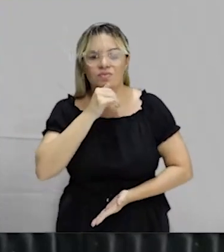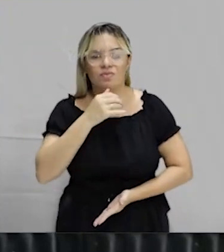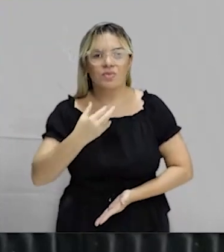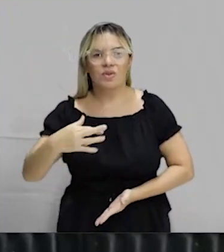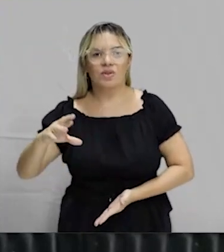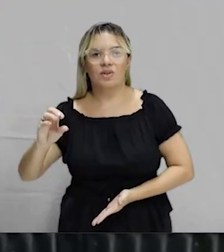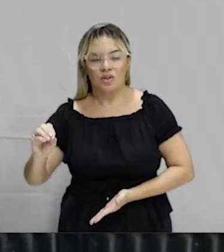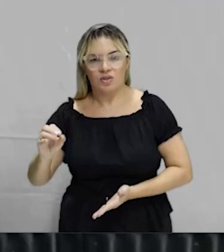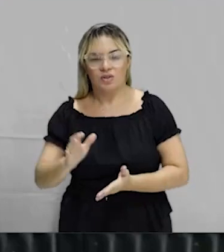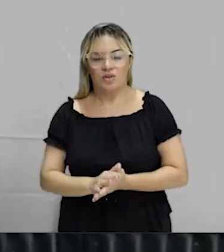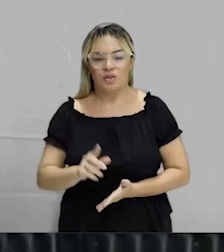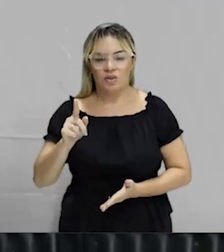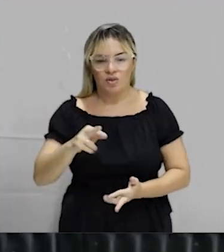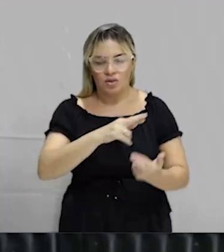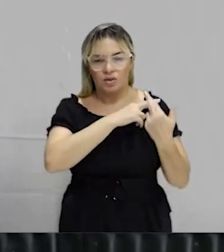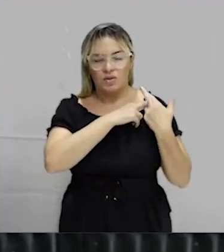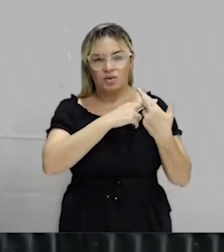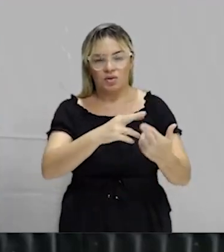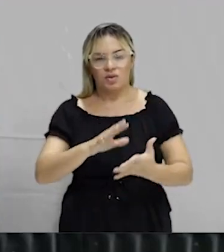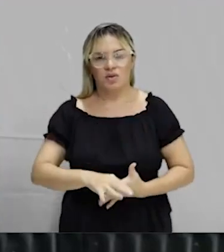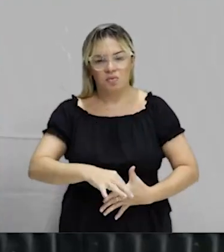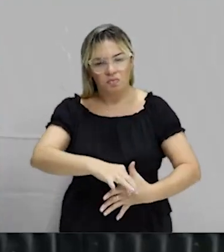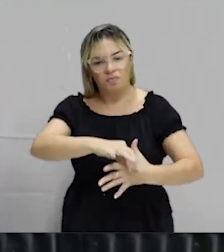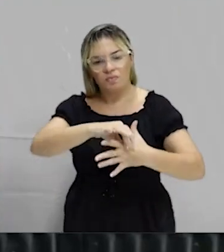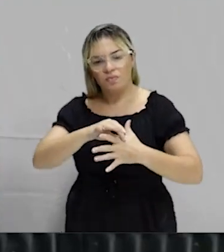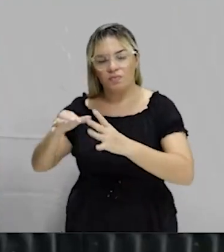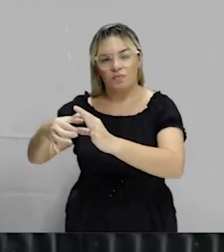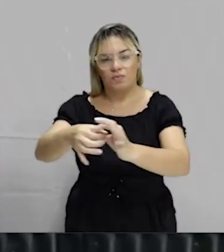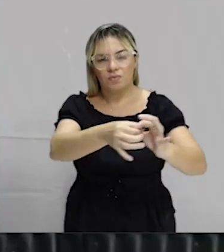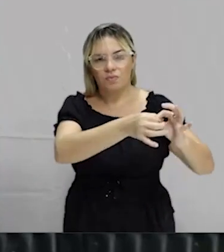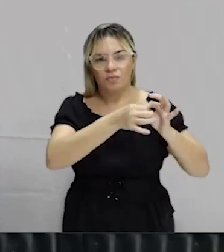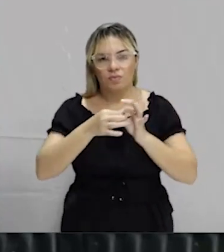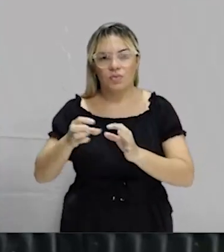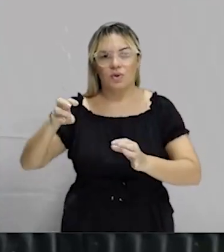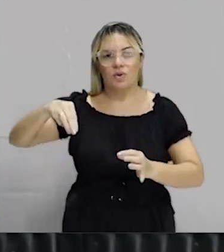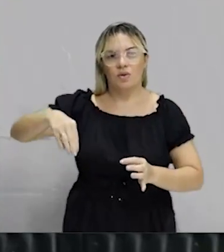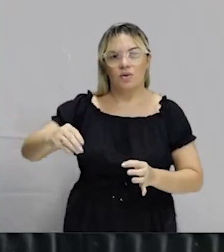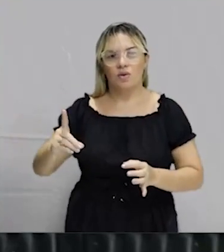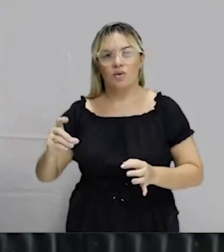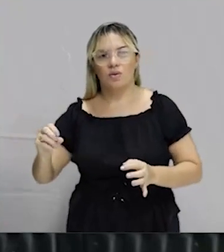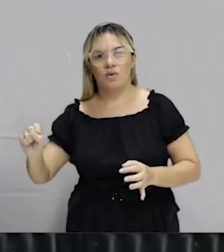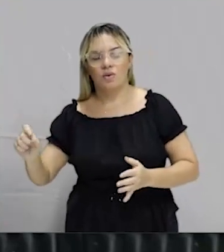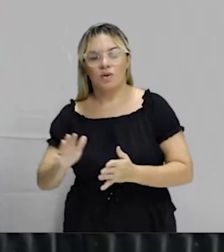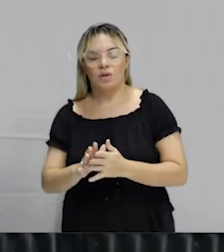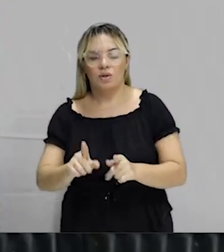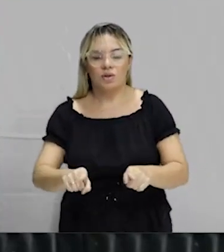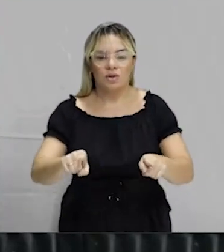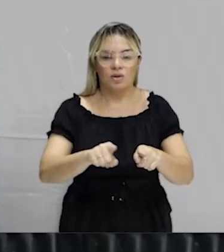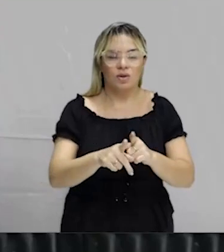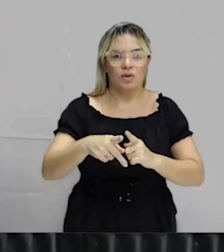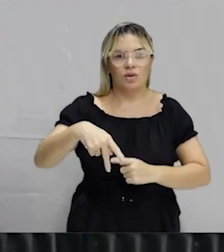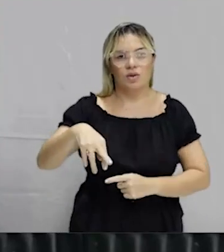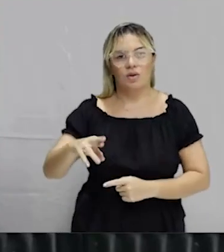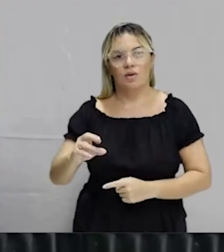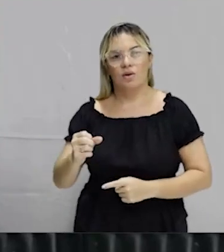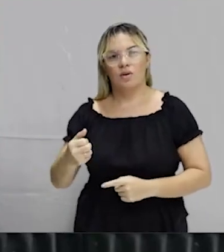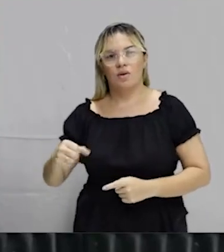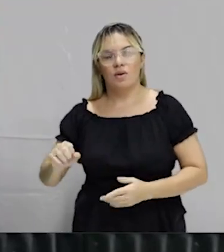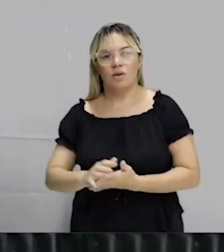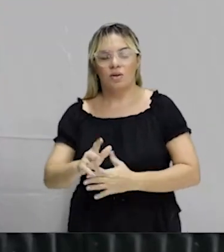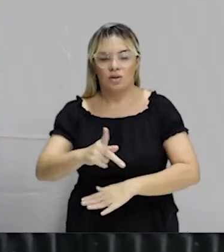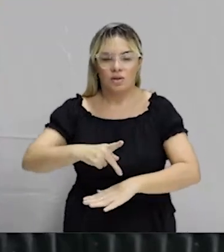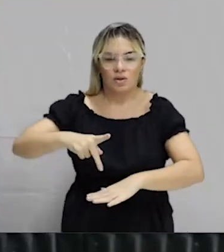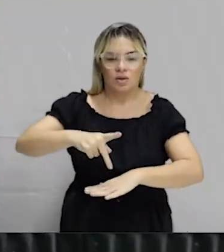Grande, que foi responsável pela unificação dos medos e persas e pela formação desse Estado persa. Um